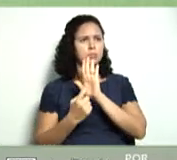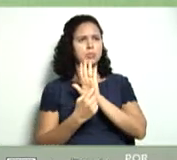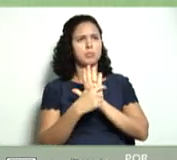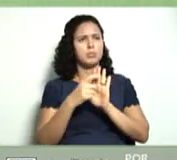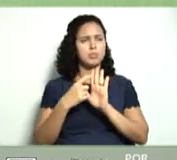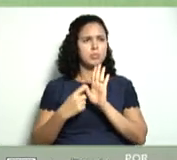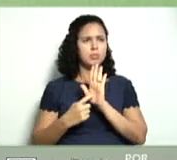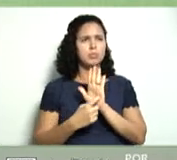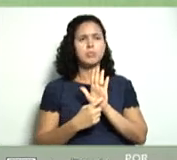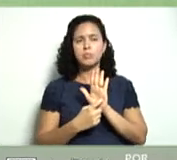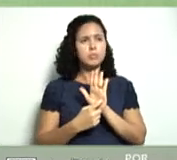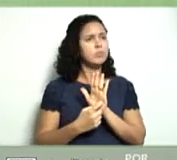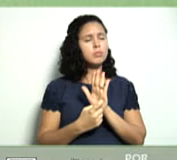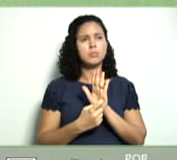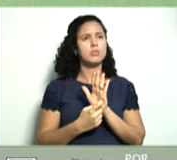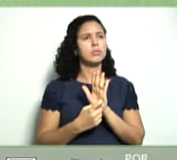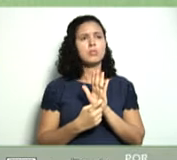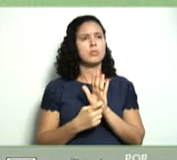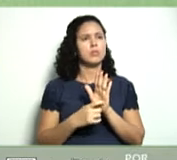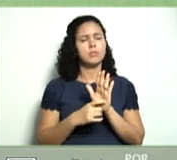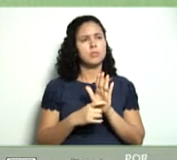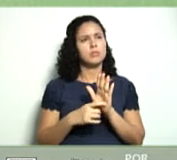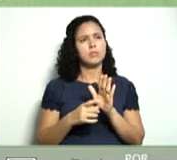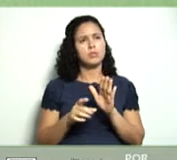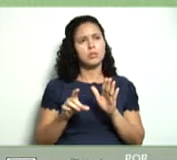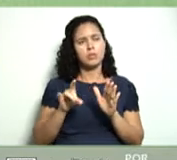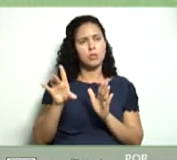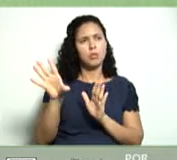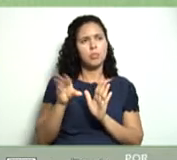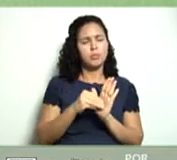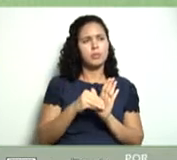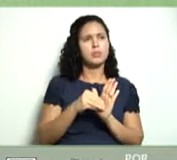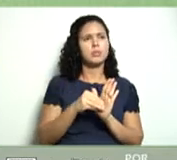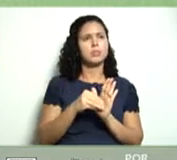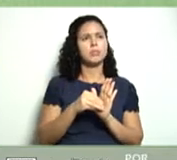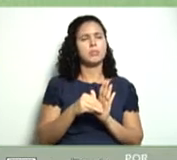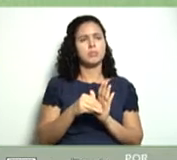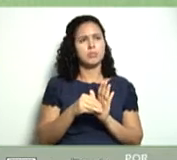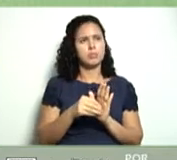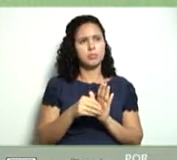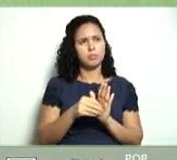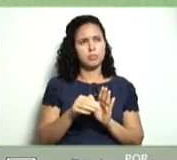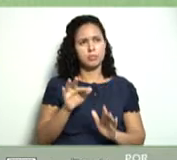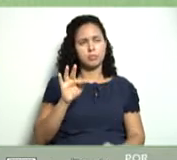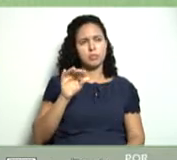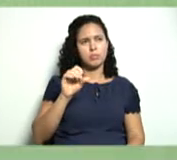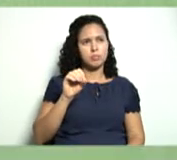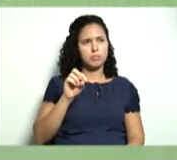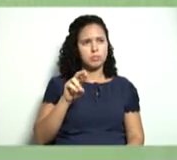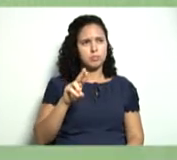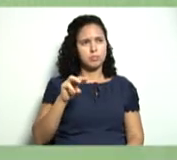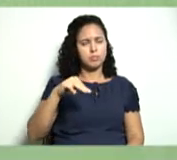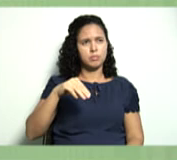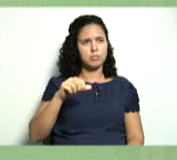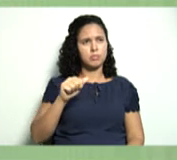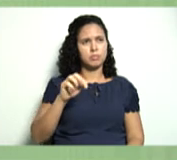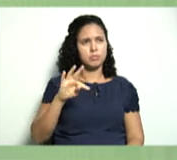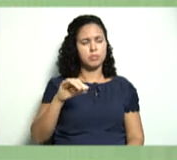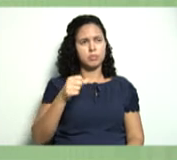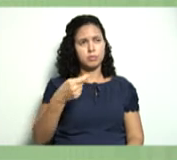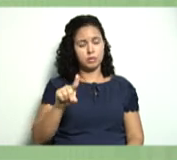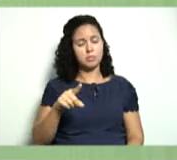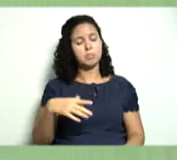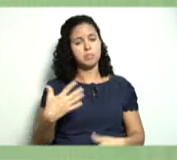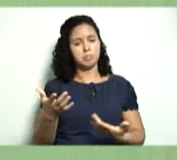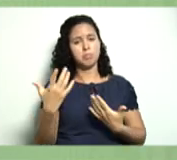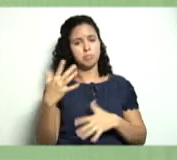no texto anterior observa que ele copiou a formatação certo então a de parabéns o